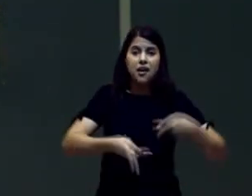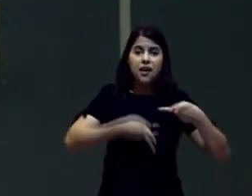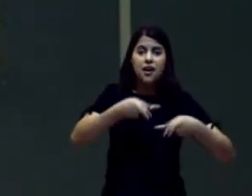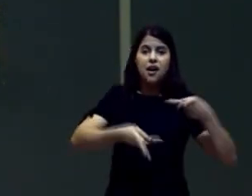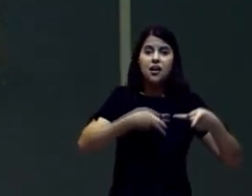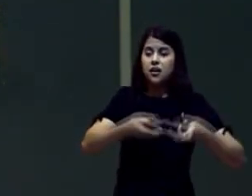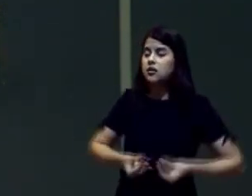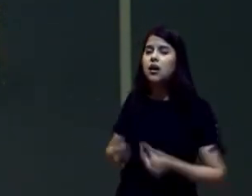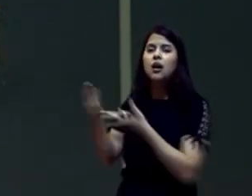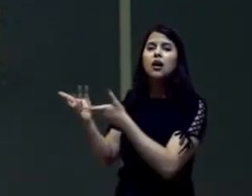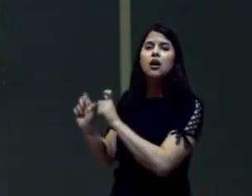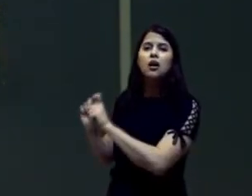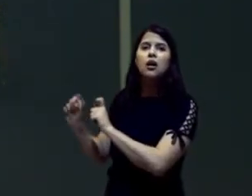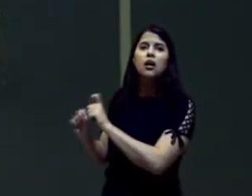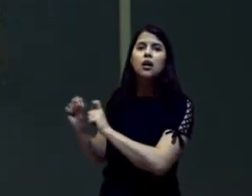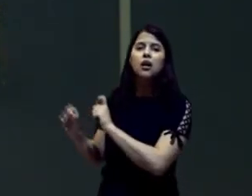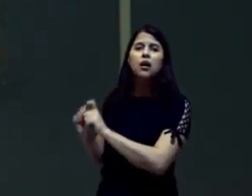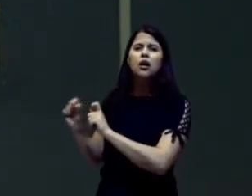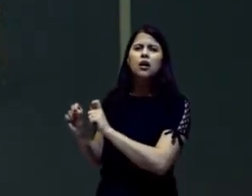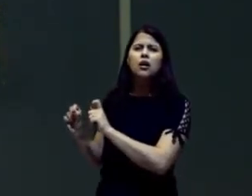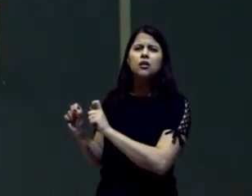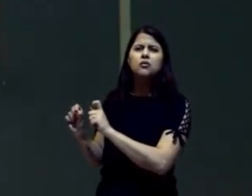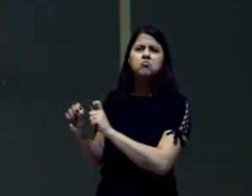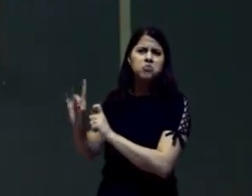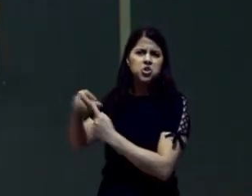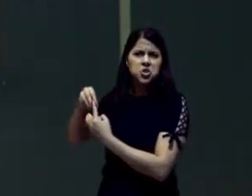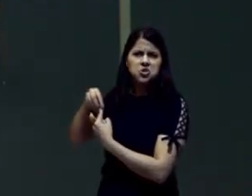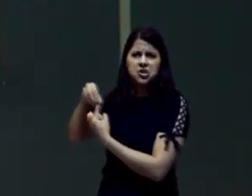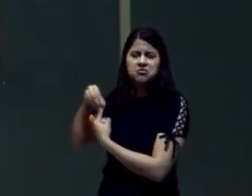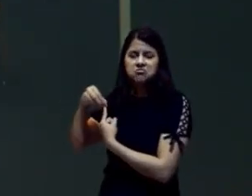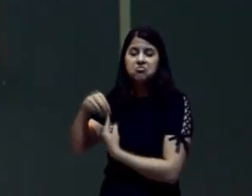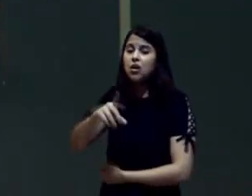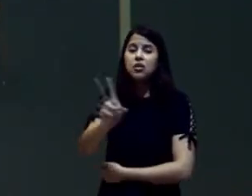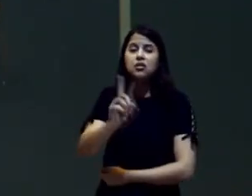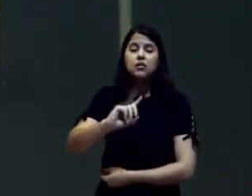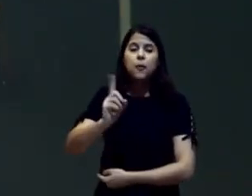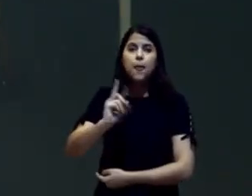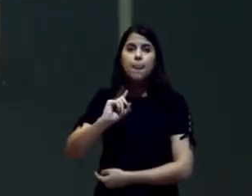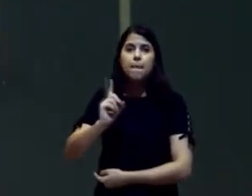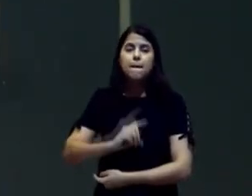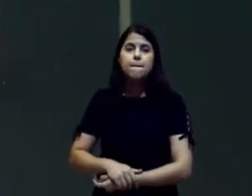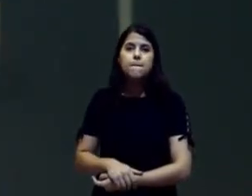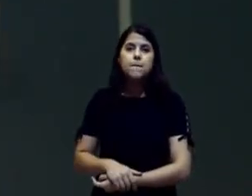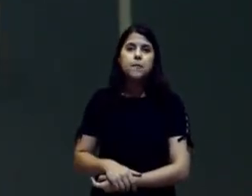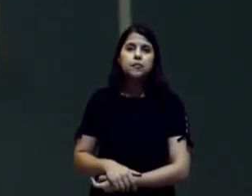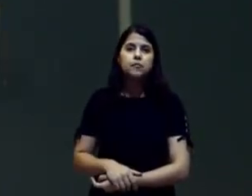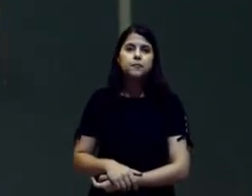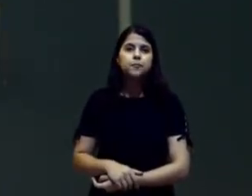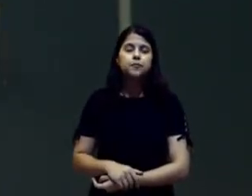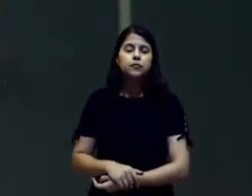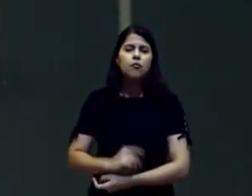transmite a Timóteo, ela não vem desacompanhada. Não, não, não, não. Por duas vezes,